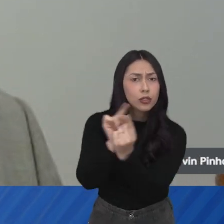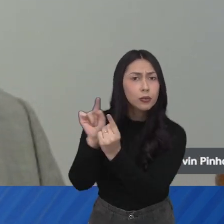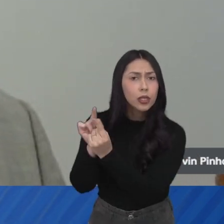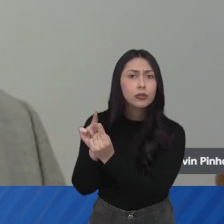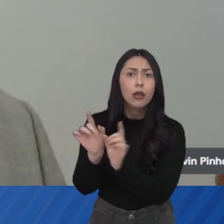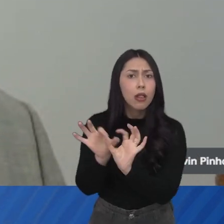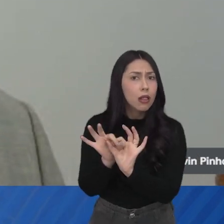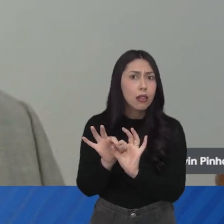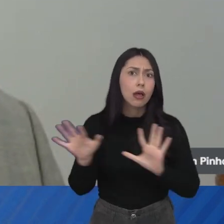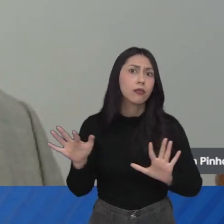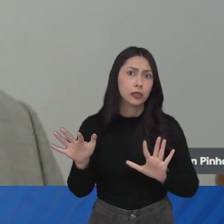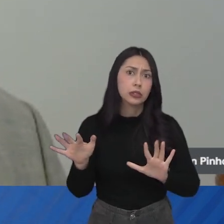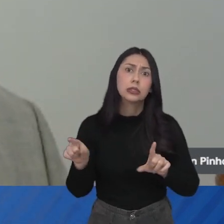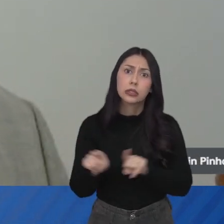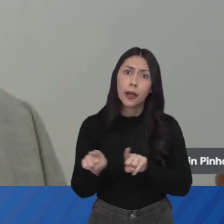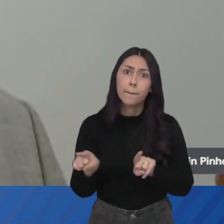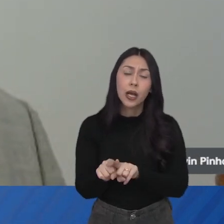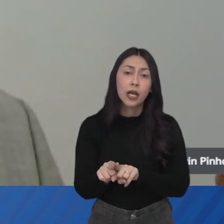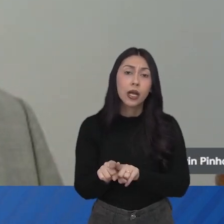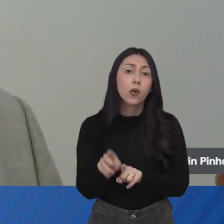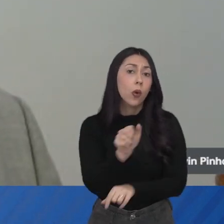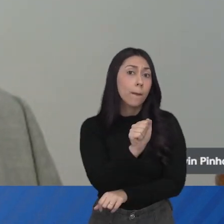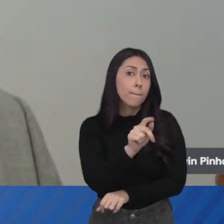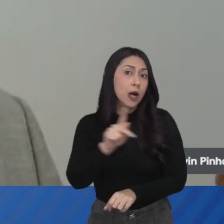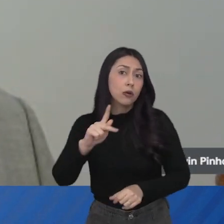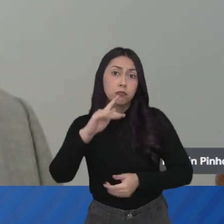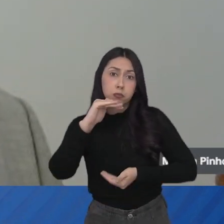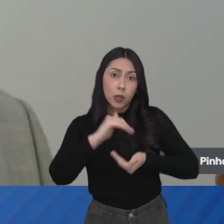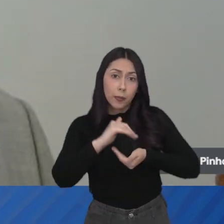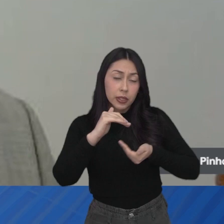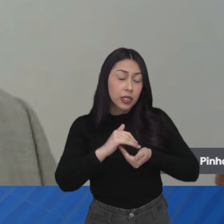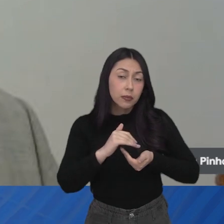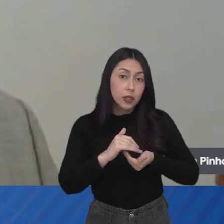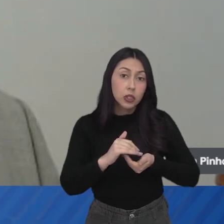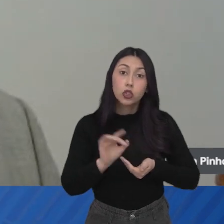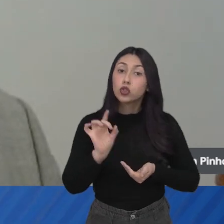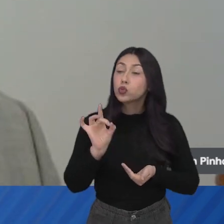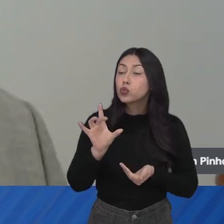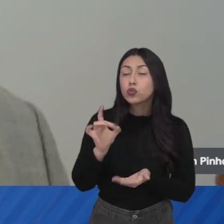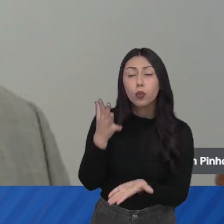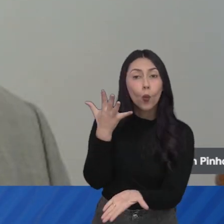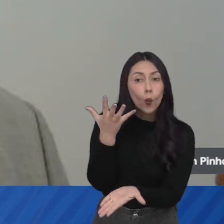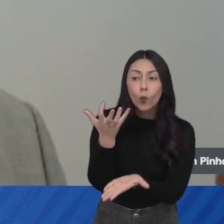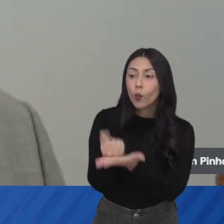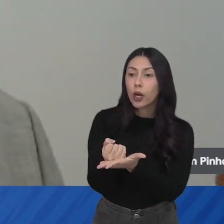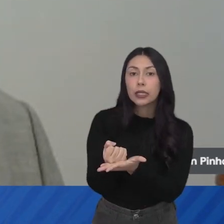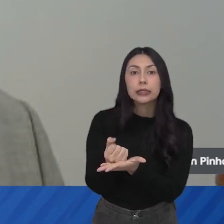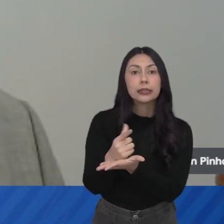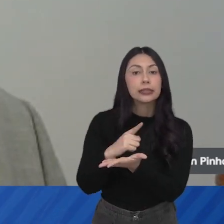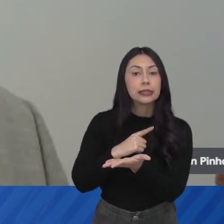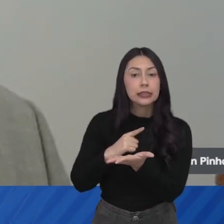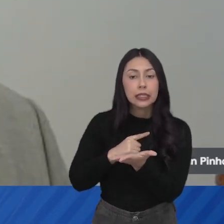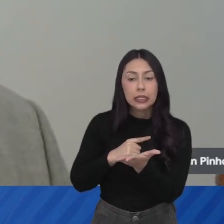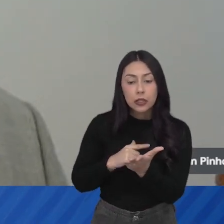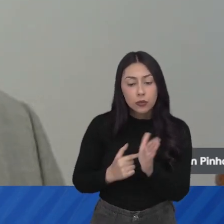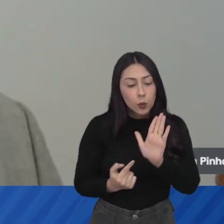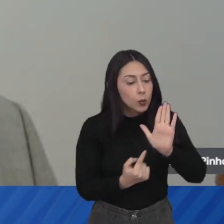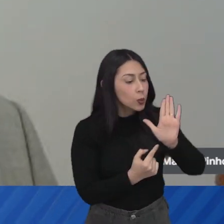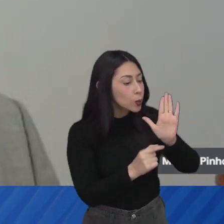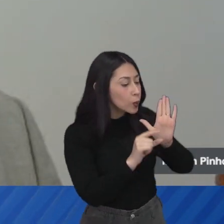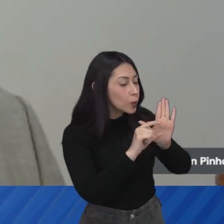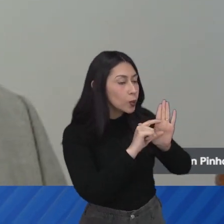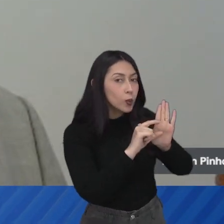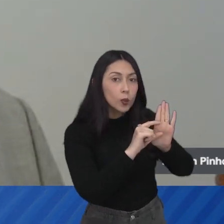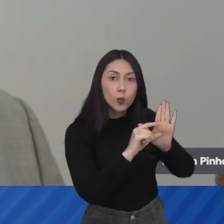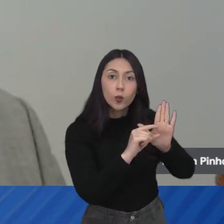São Paulo já pode ser acessado através, como eu disse, do aplicativo Poupa Tempo. Então, baixando o aplicativo do Poupa Tempo, vai ter um iconezinho